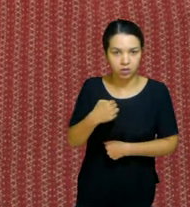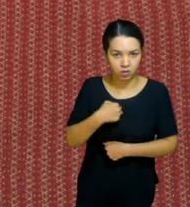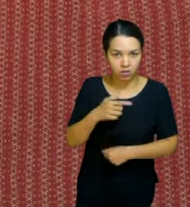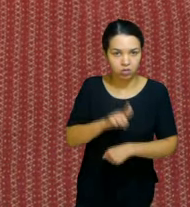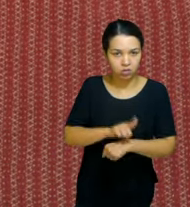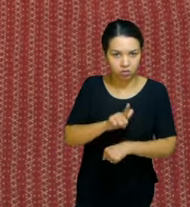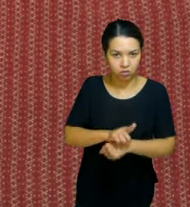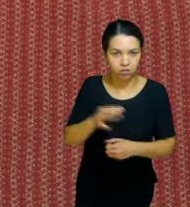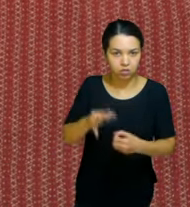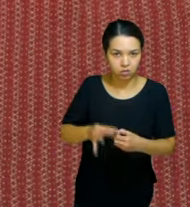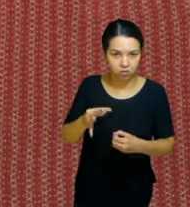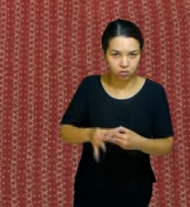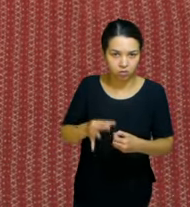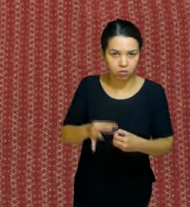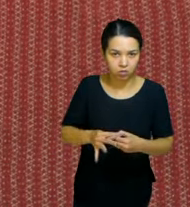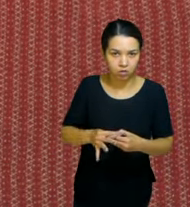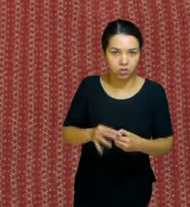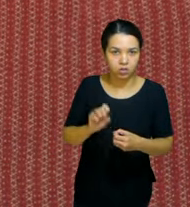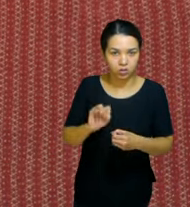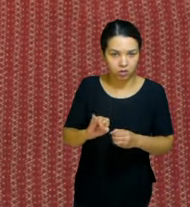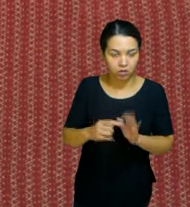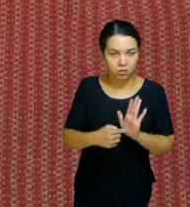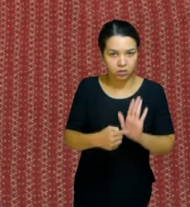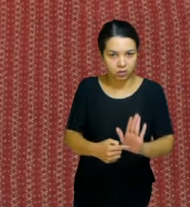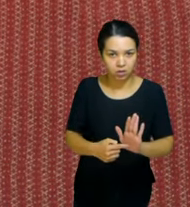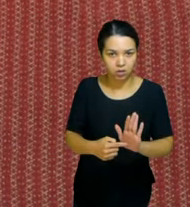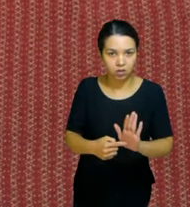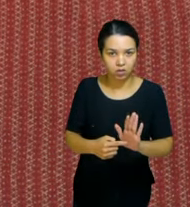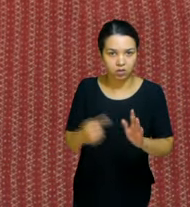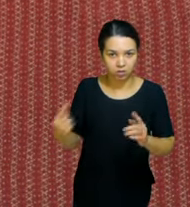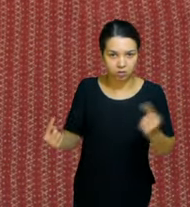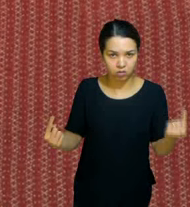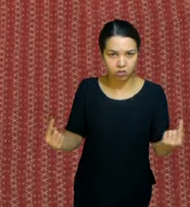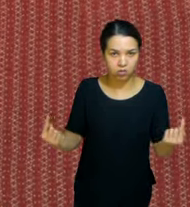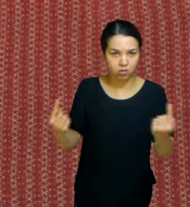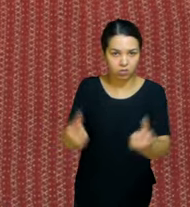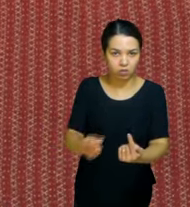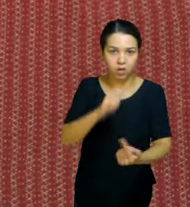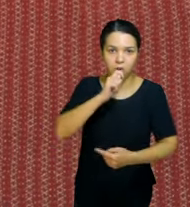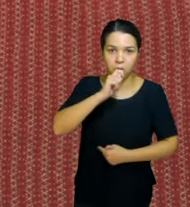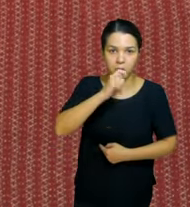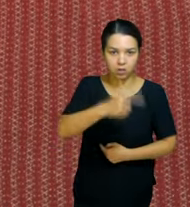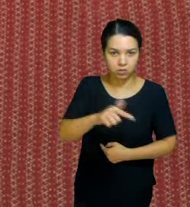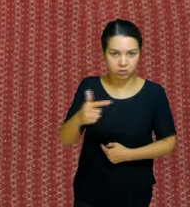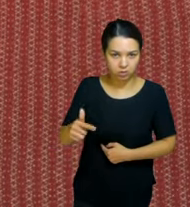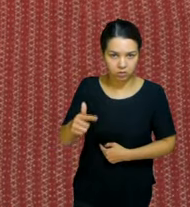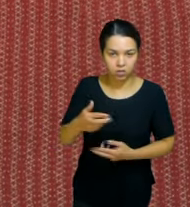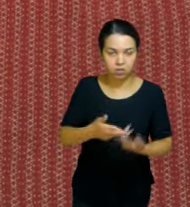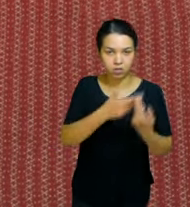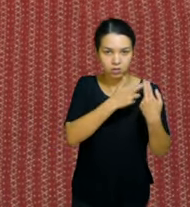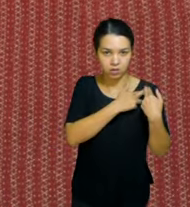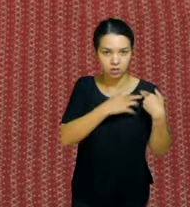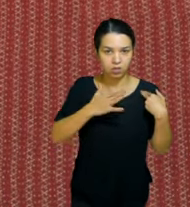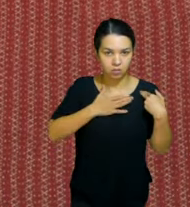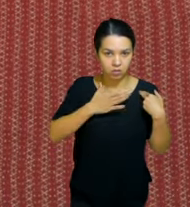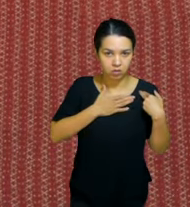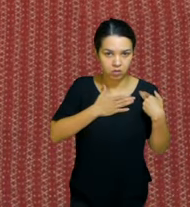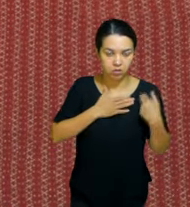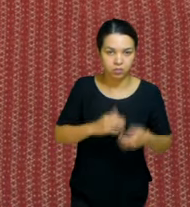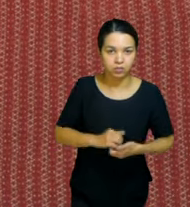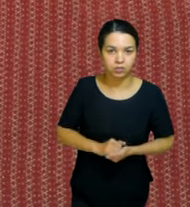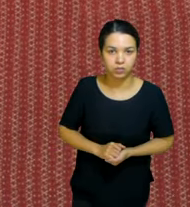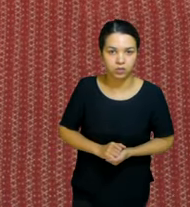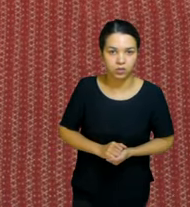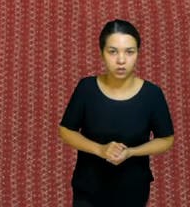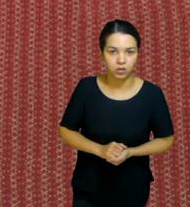Timbó. Se apresentarem duas equipes para jogar e não tiver árbitro, a responsabilidade é toda minha. Então, eu acho